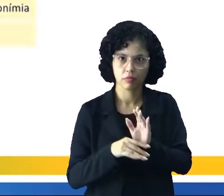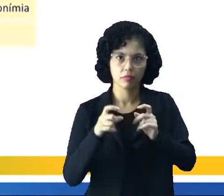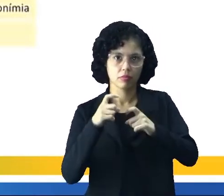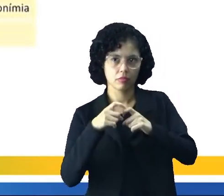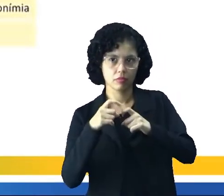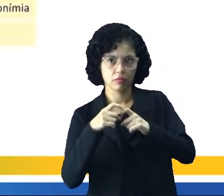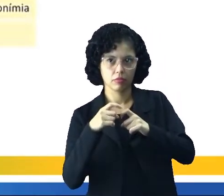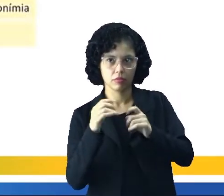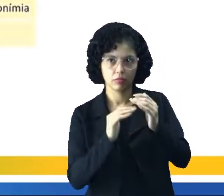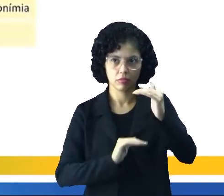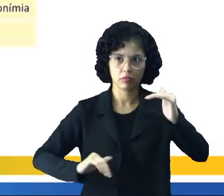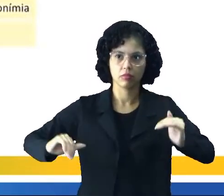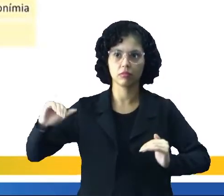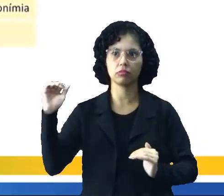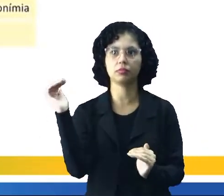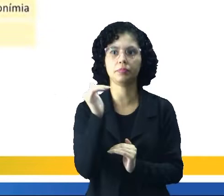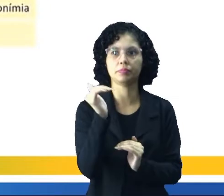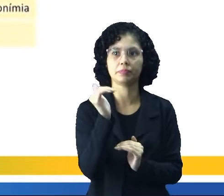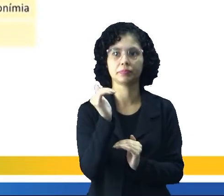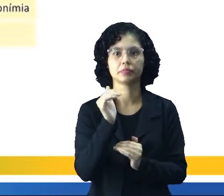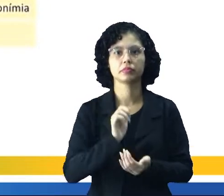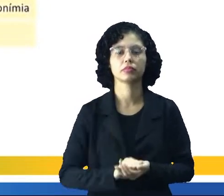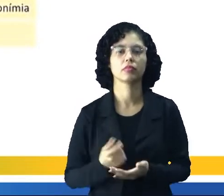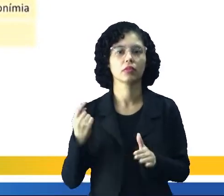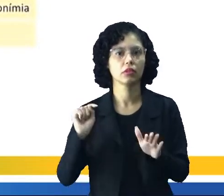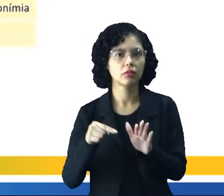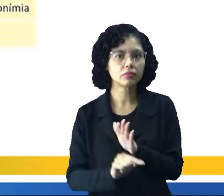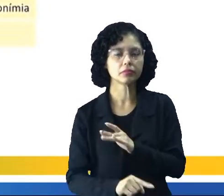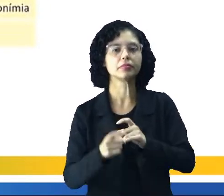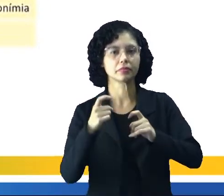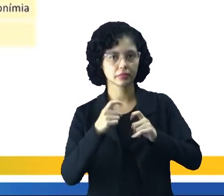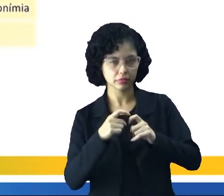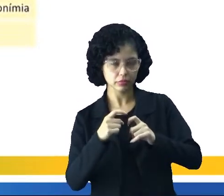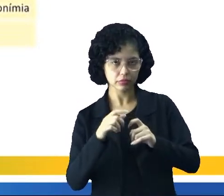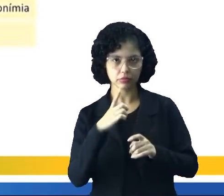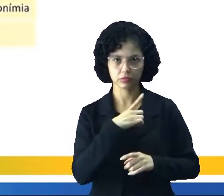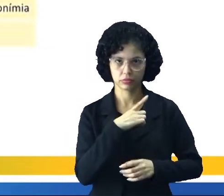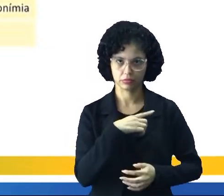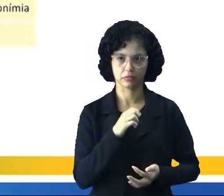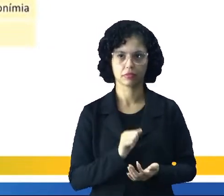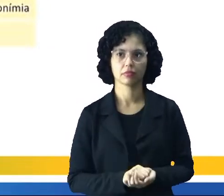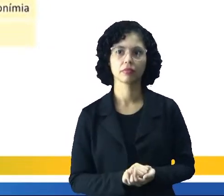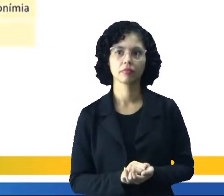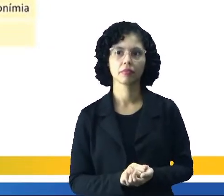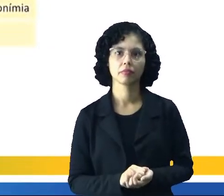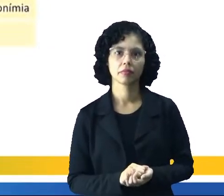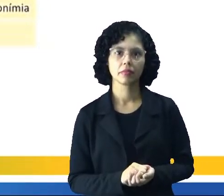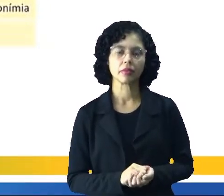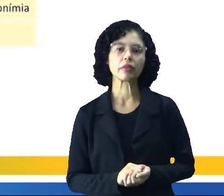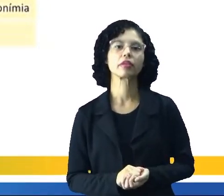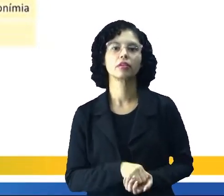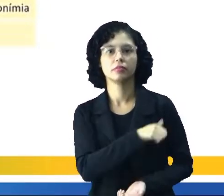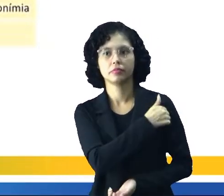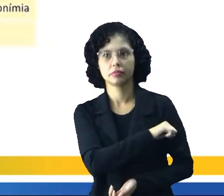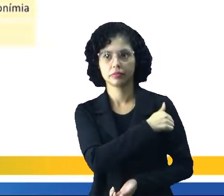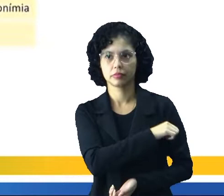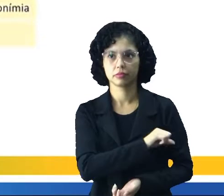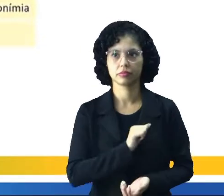medicina, que é o maior, que é o hiperônimo, e dentro da medicina nós vamos ter, por exemplo,